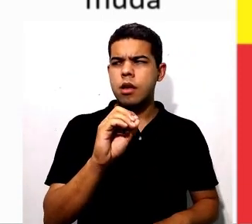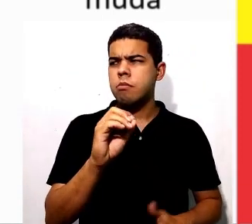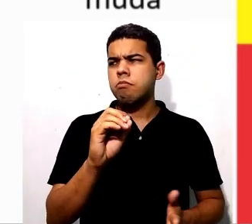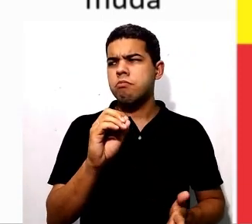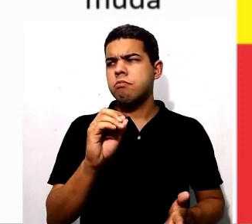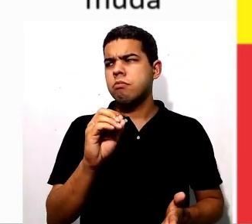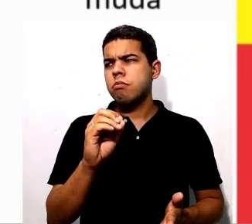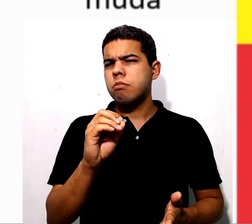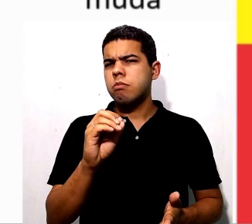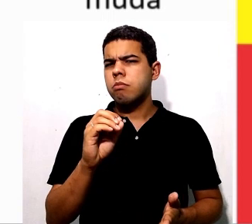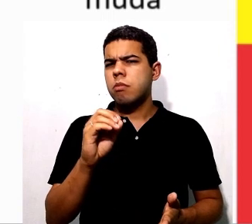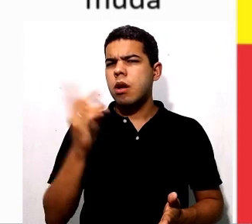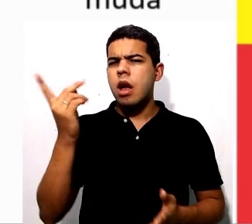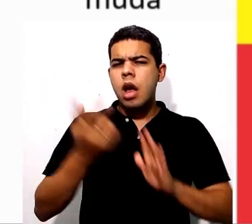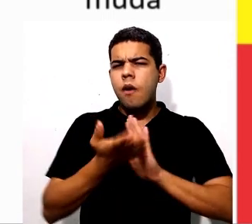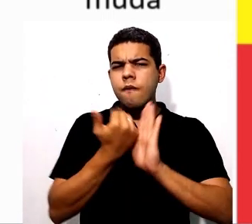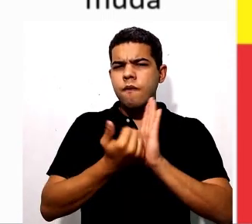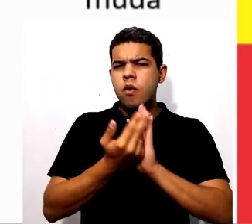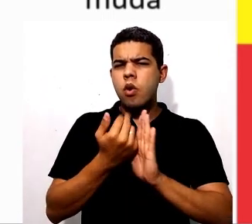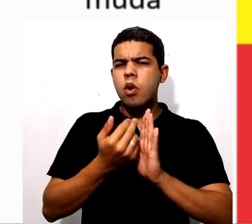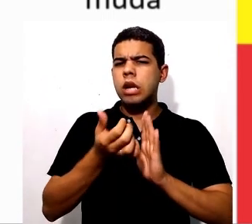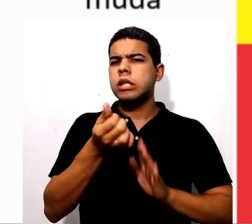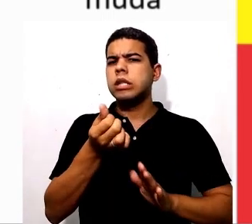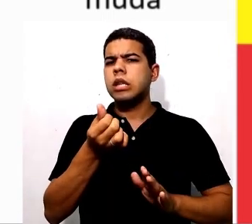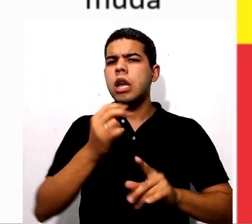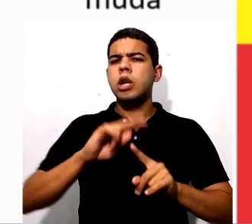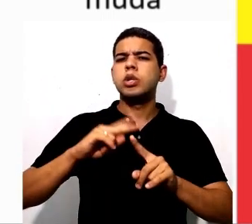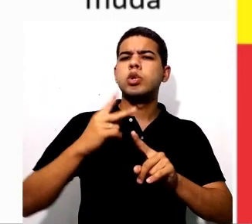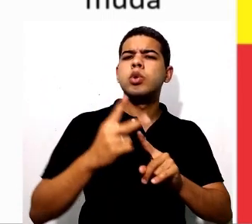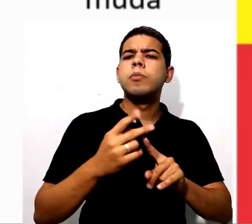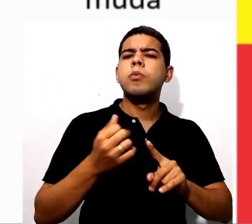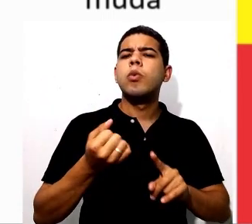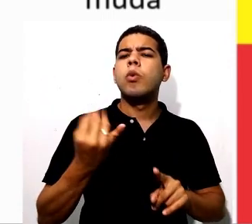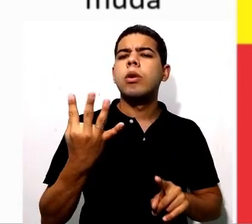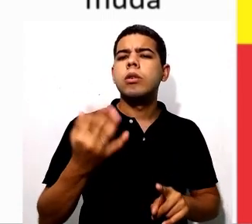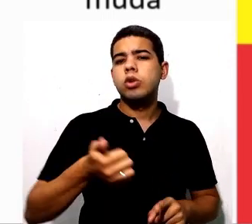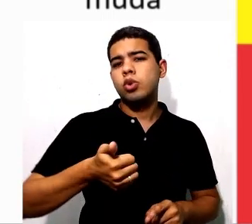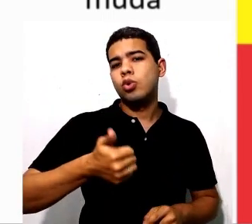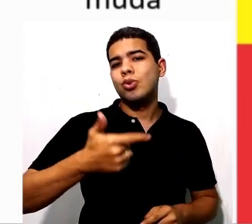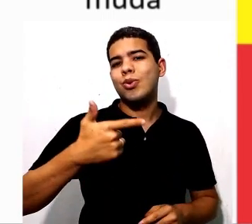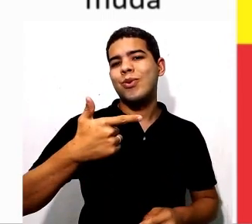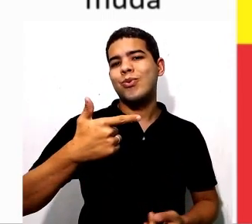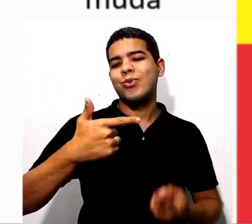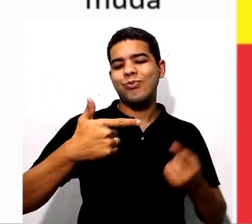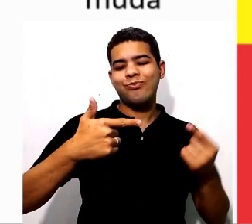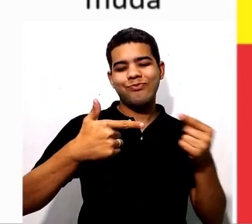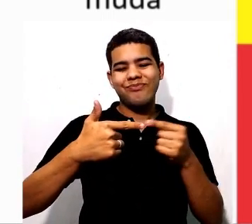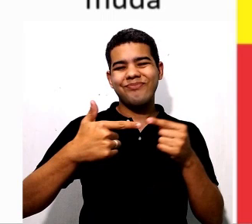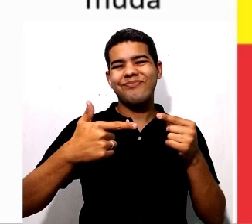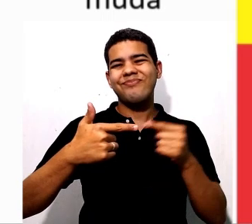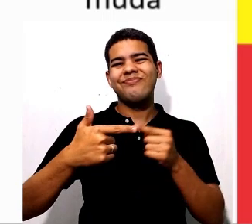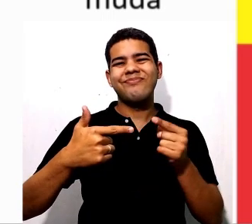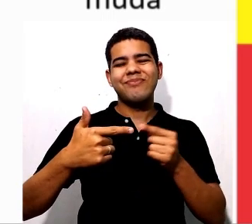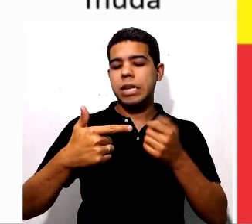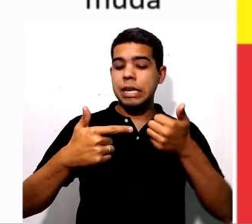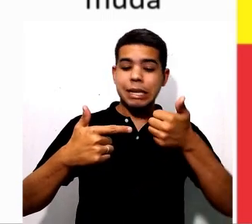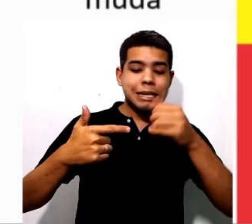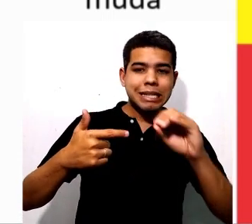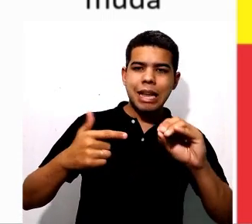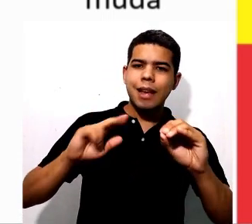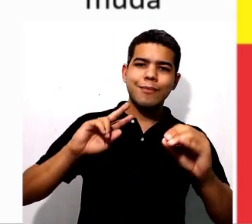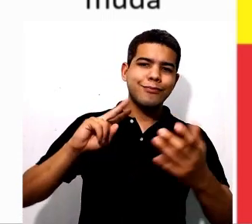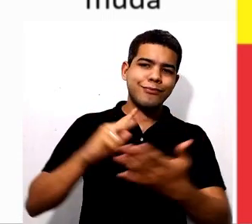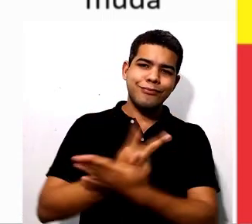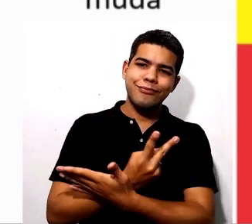ser 12 e não 10. Então, ó, não é essa a imagem. Por isso, a letra A vai ser porque todos os